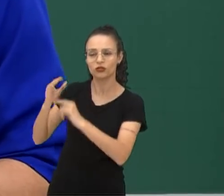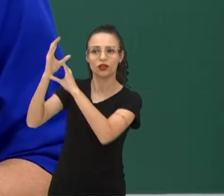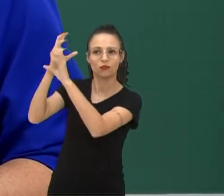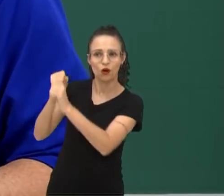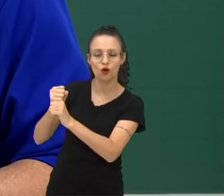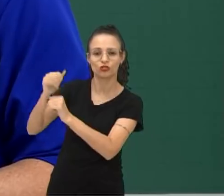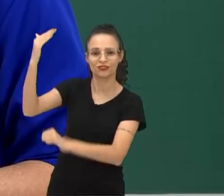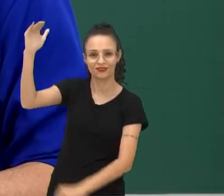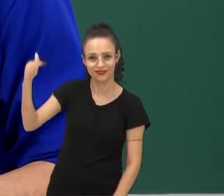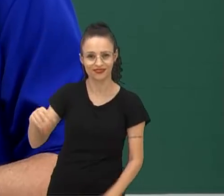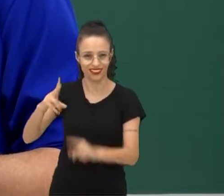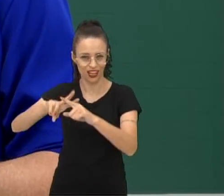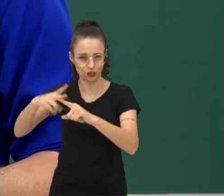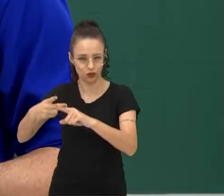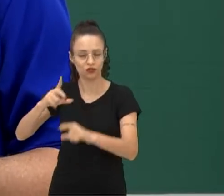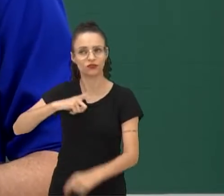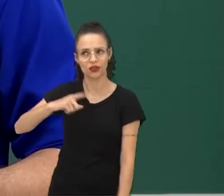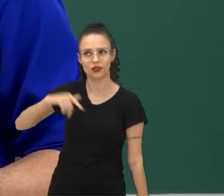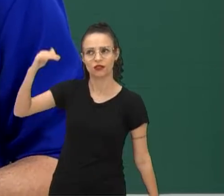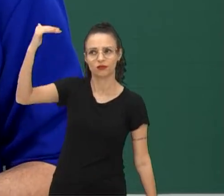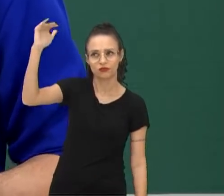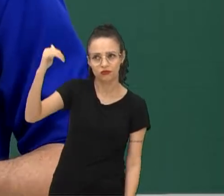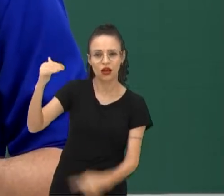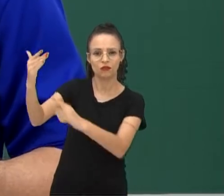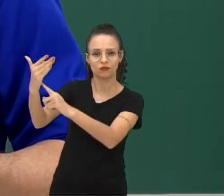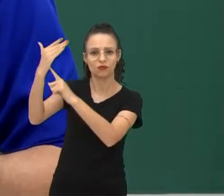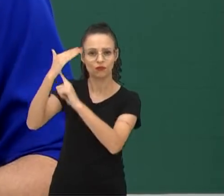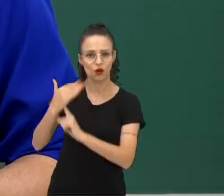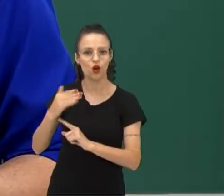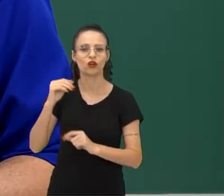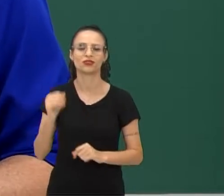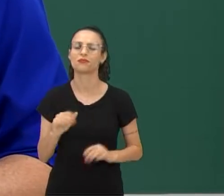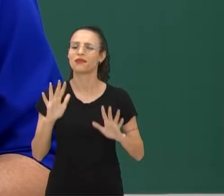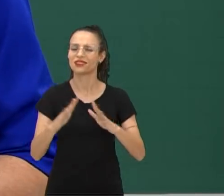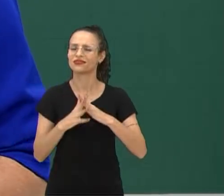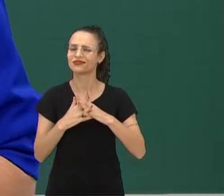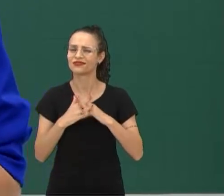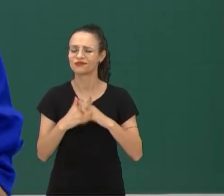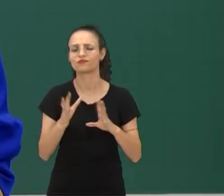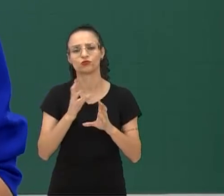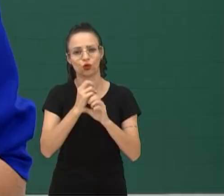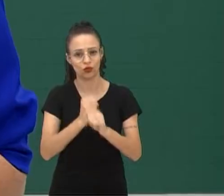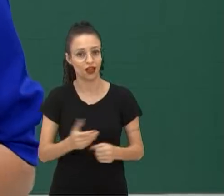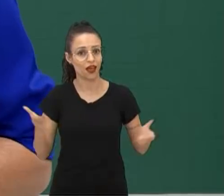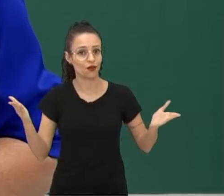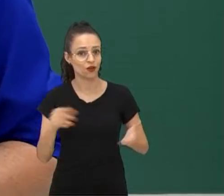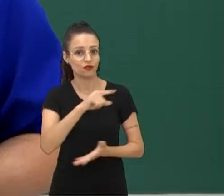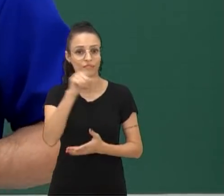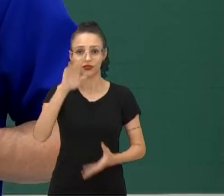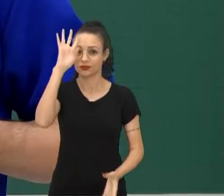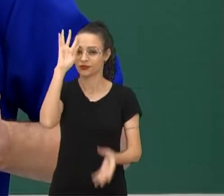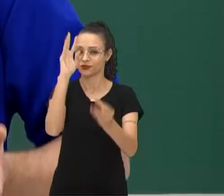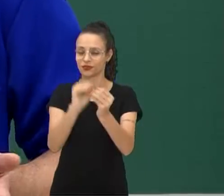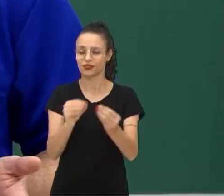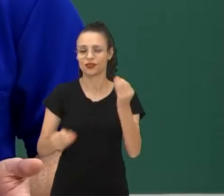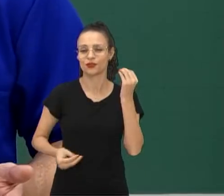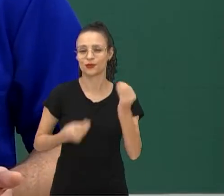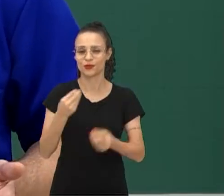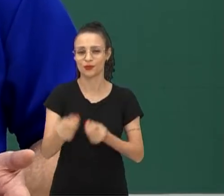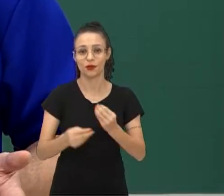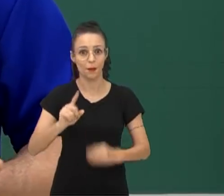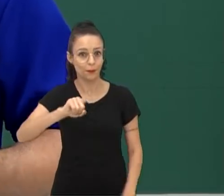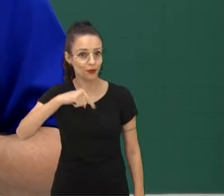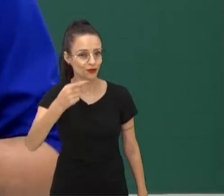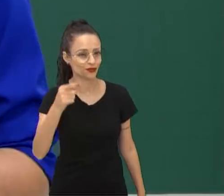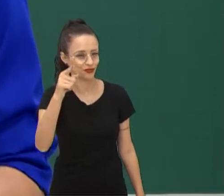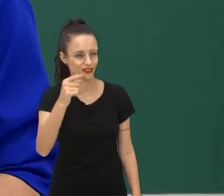Essas pistas mais automatizadas, e a gente acaba se perdendo na contagem. Então agora vocês vão entender. E a próxima vez que vocês